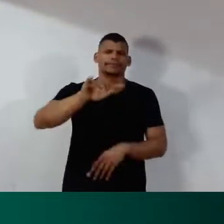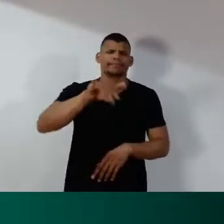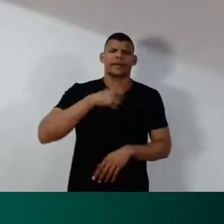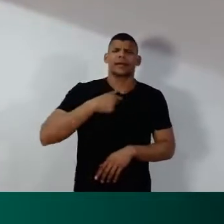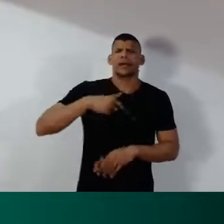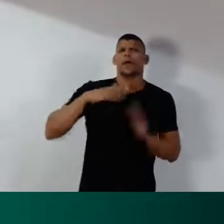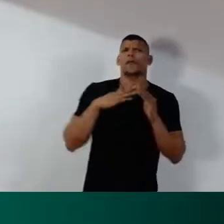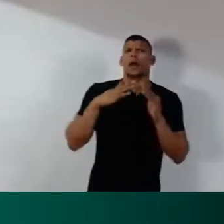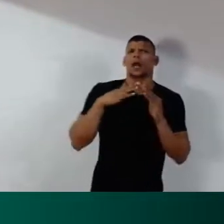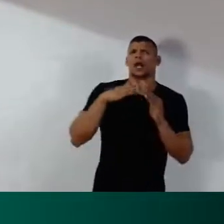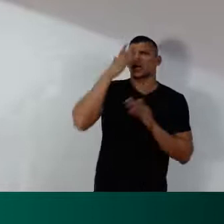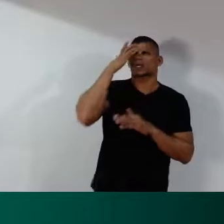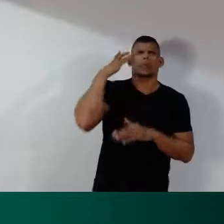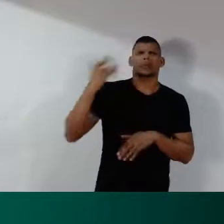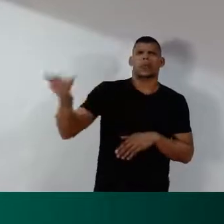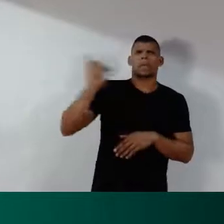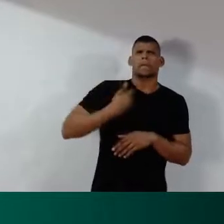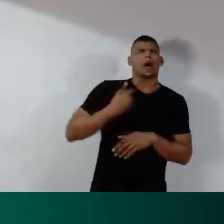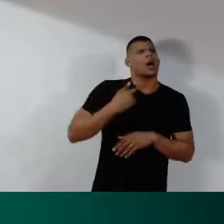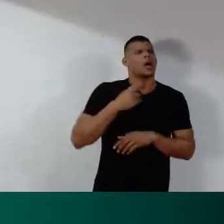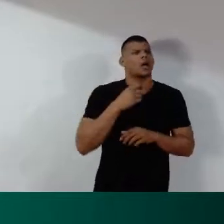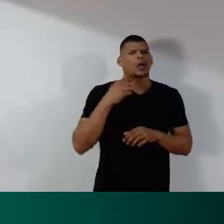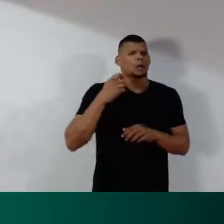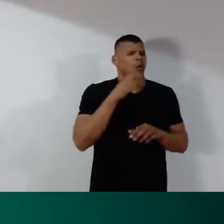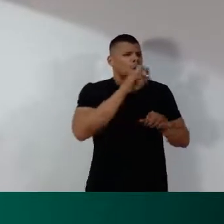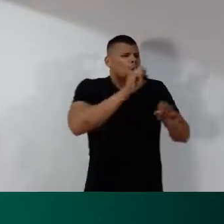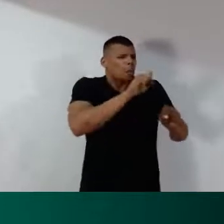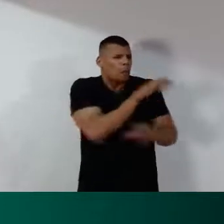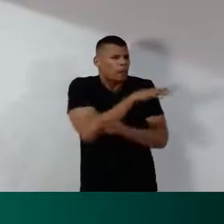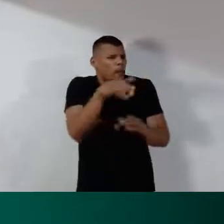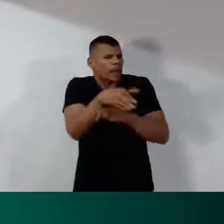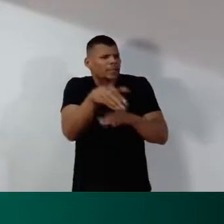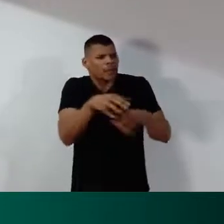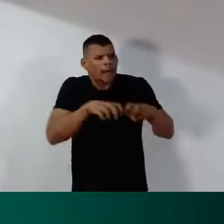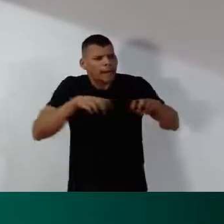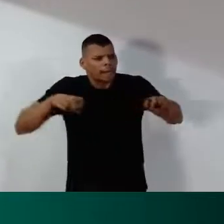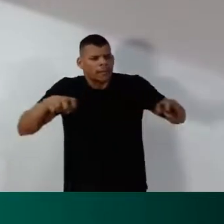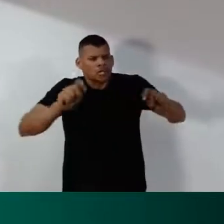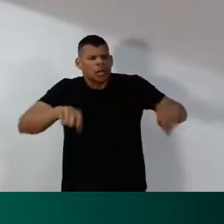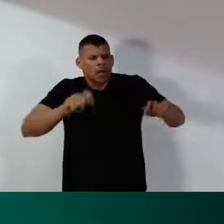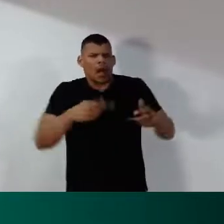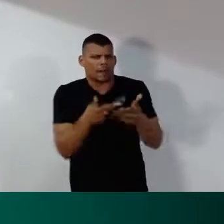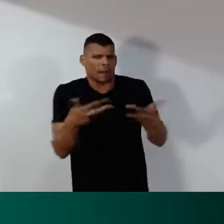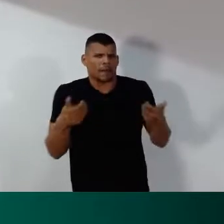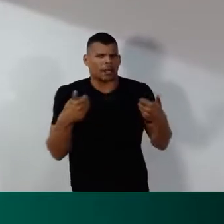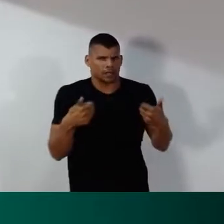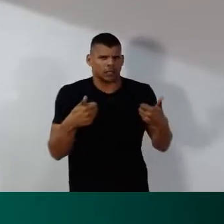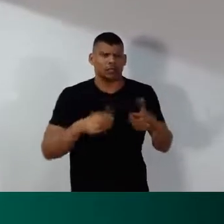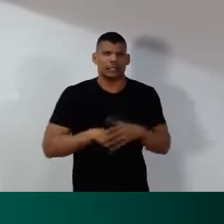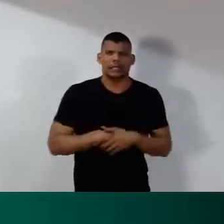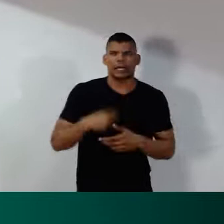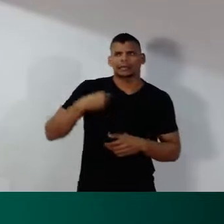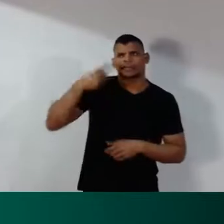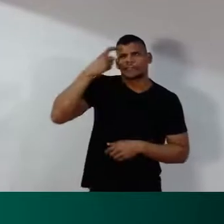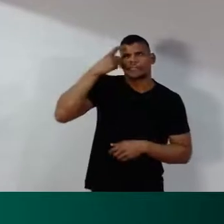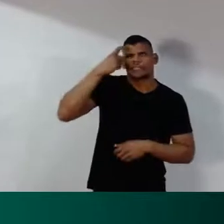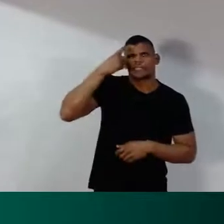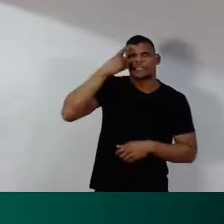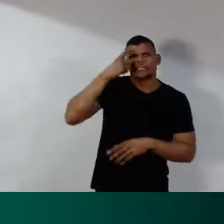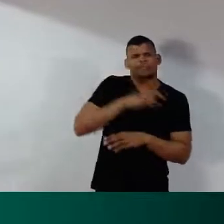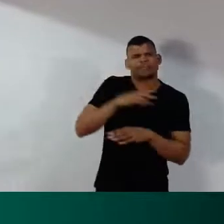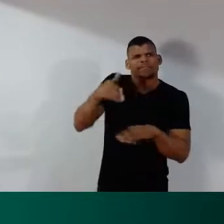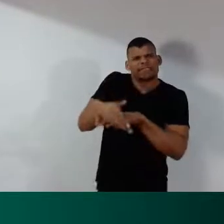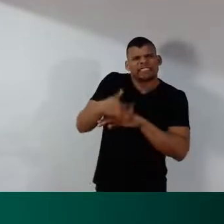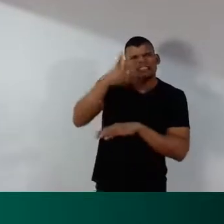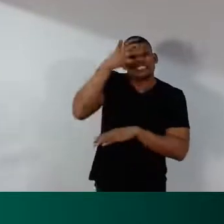eu tô acostumado a subir no palco né para falar é para falar uma coisa mais descontraída o assunto Fortaleza ordinária do tanto suricate seboso